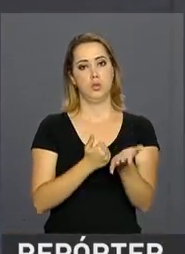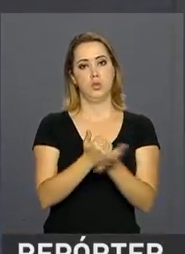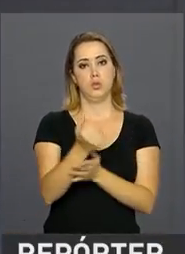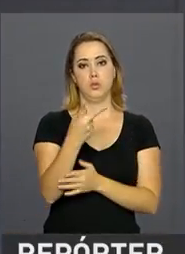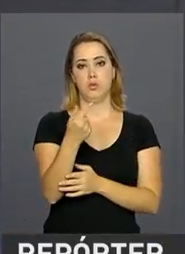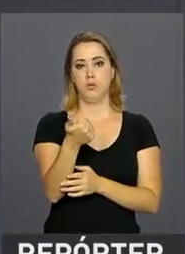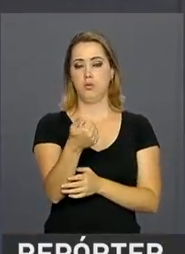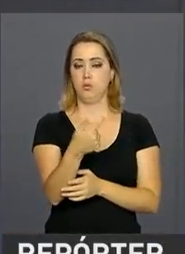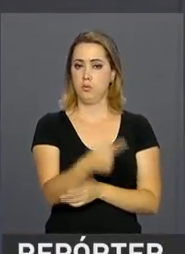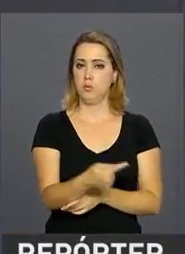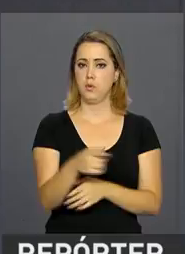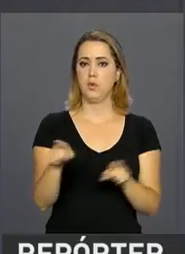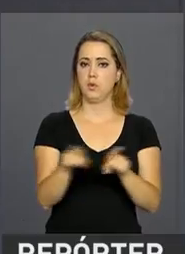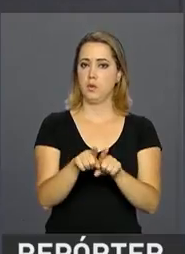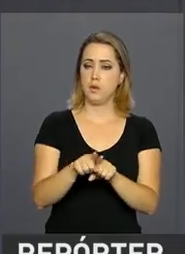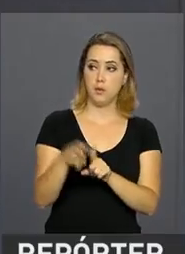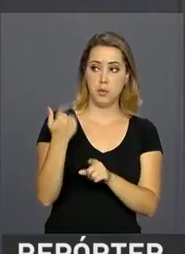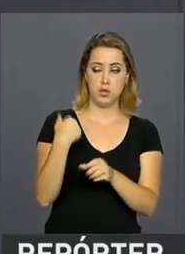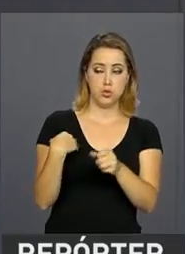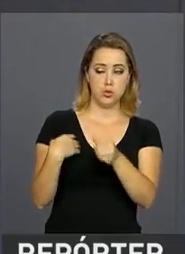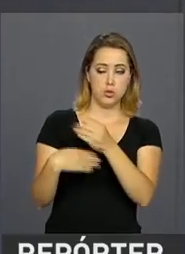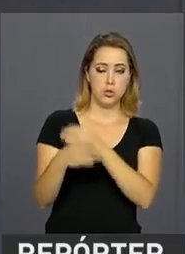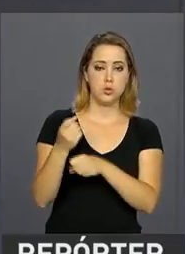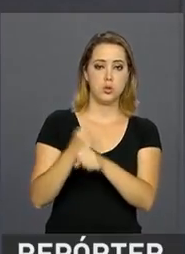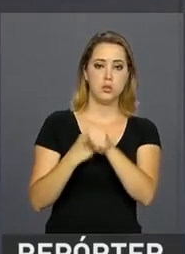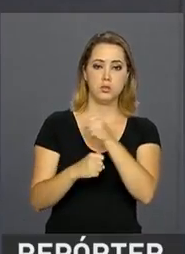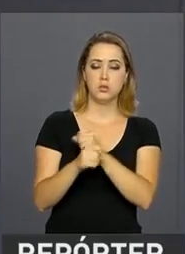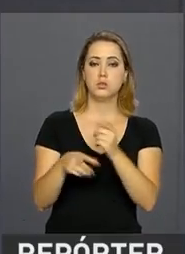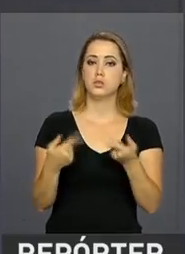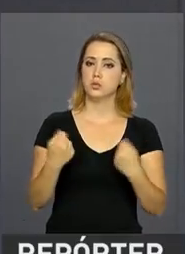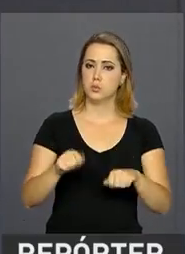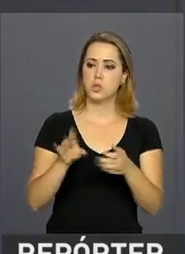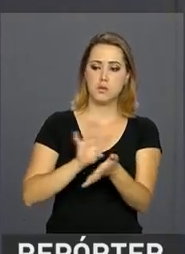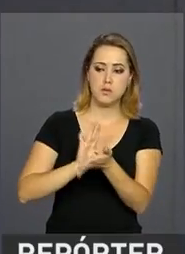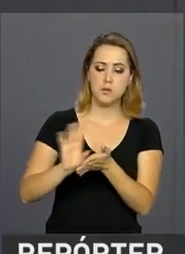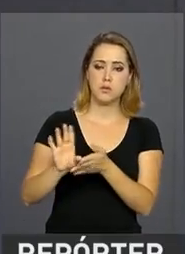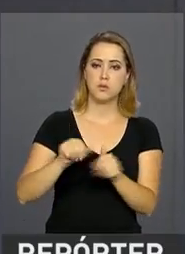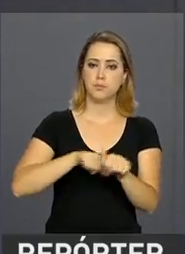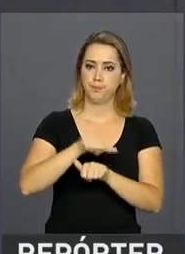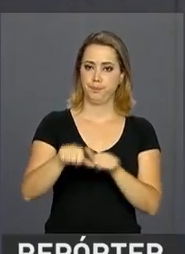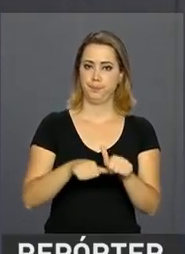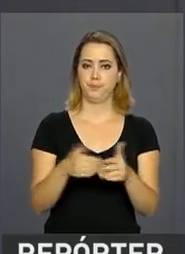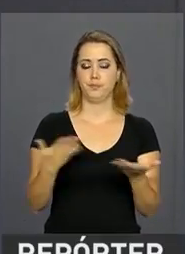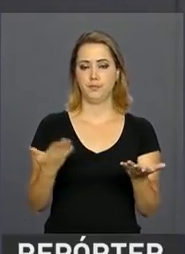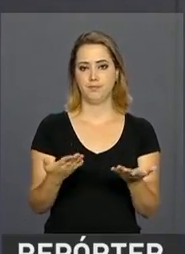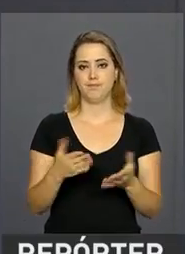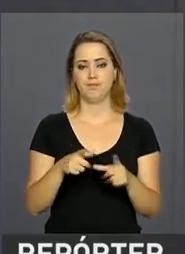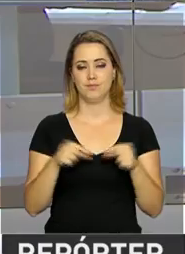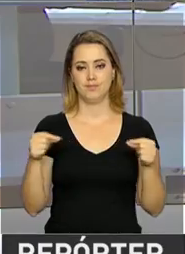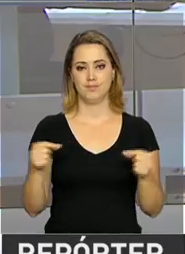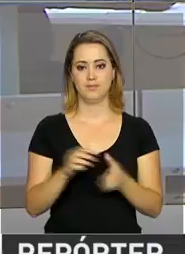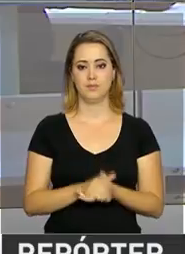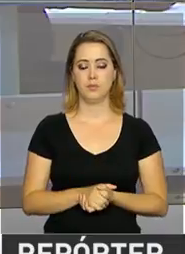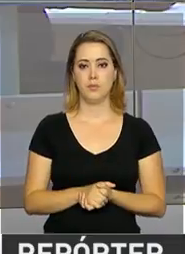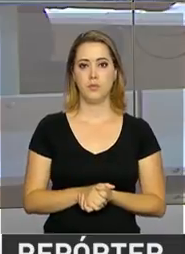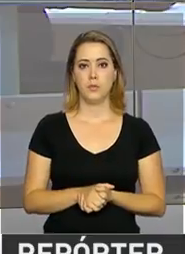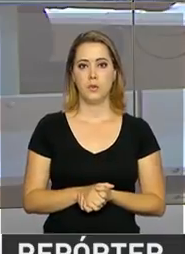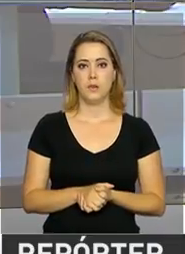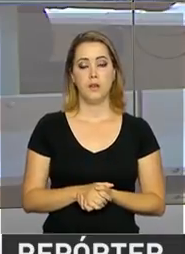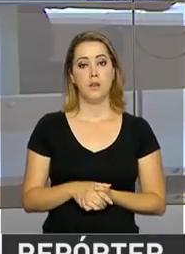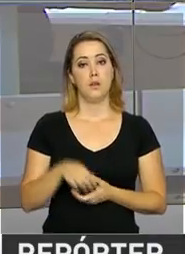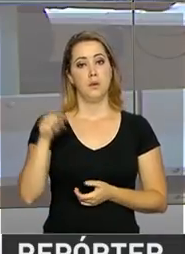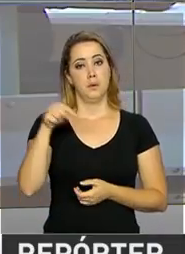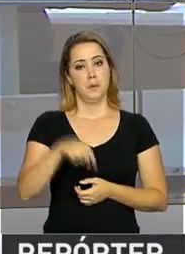2017 e para os antigos que venha a ter algum tipo de renovação de Brasília Nei Pereira